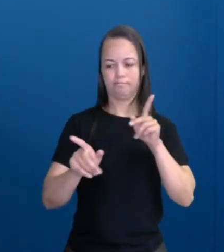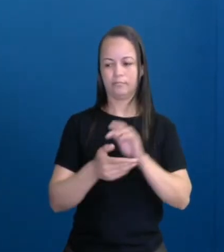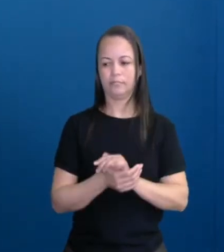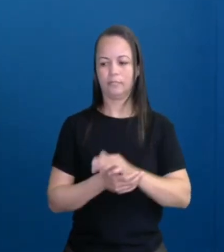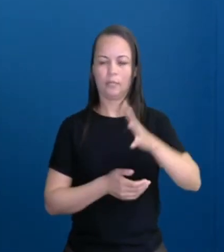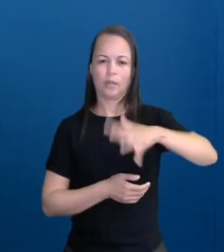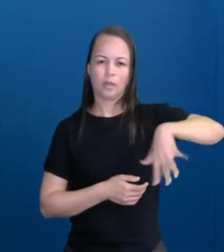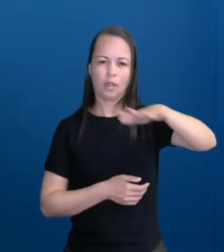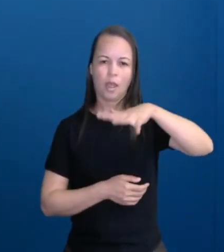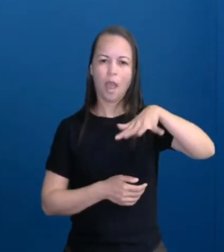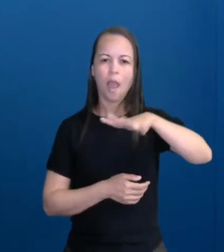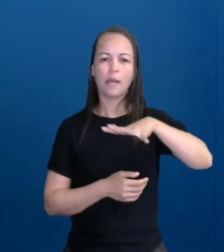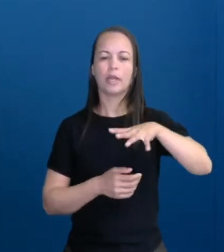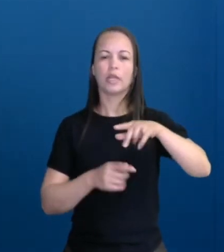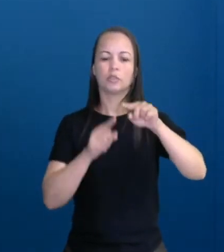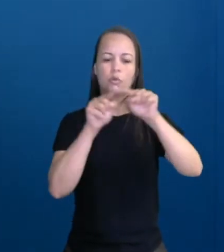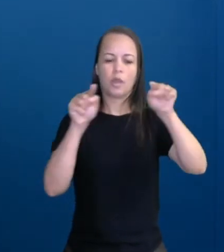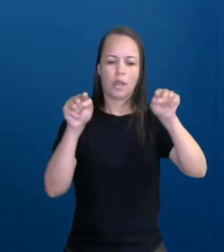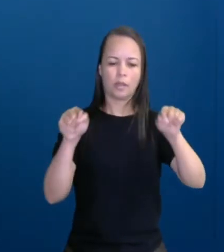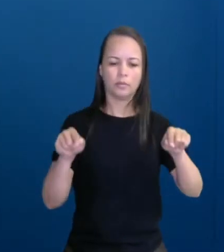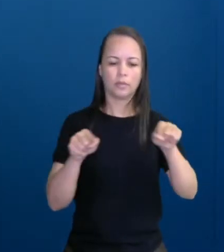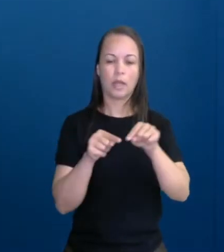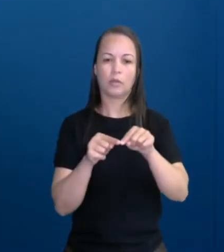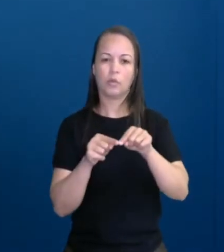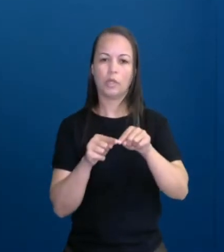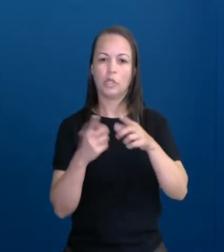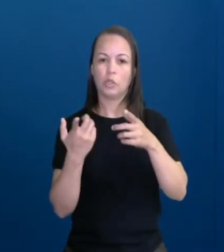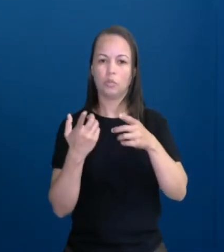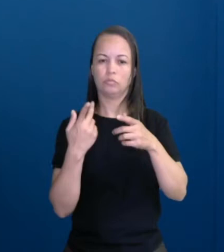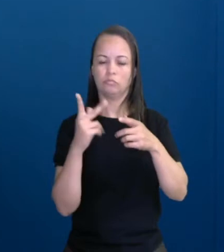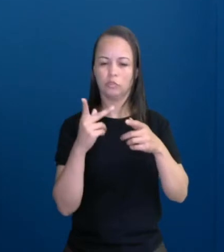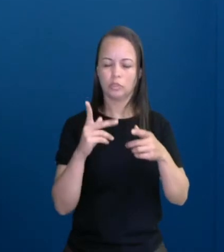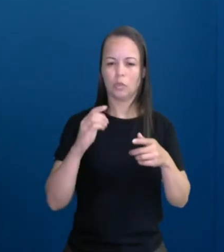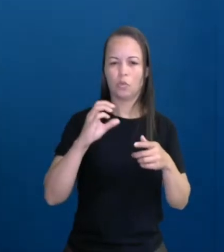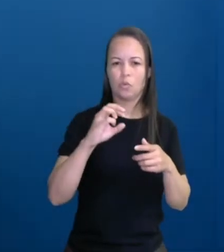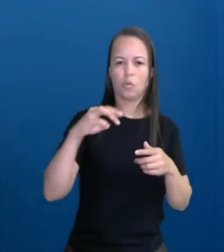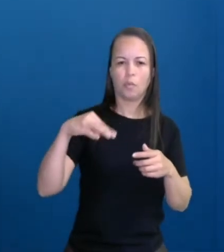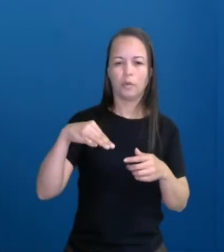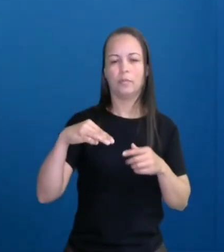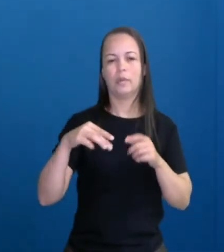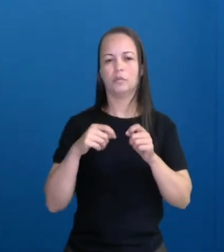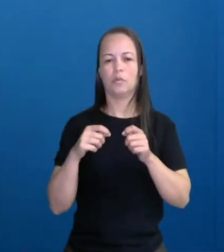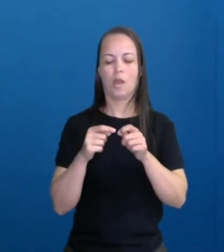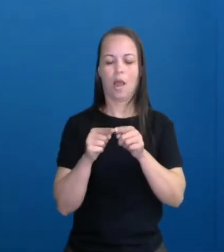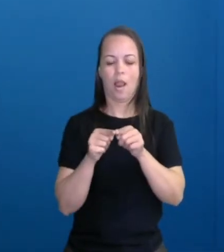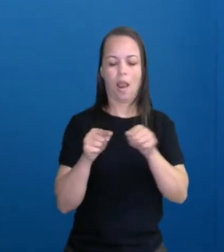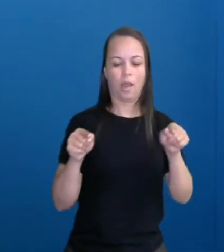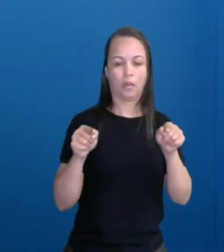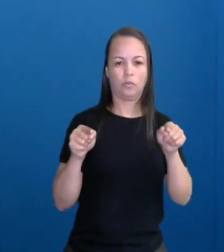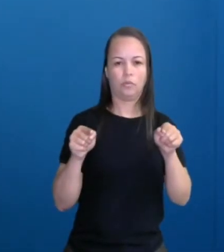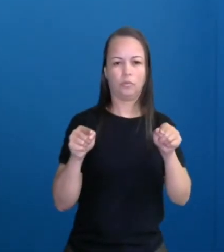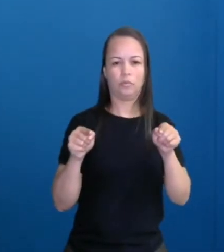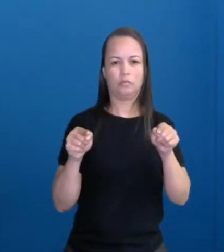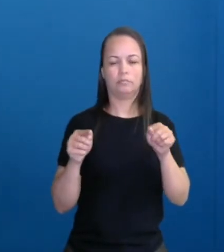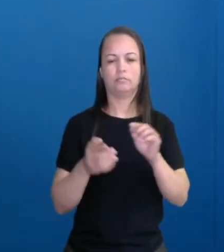deste retângulo e o seu comprimento, sendo a largura constante. Quer